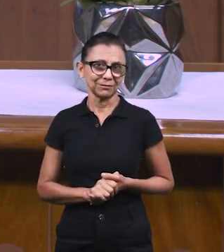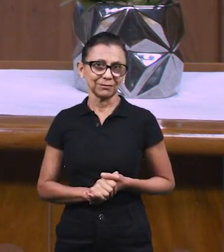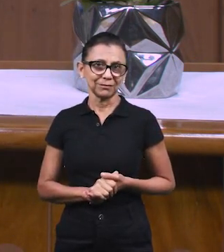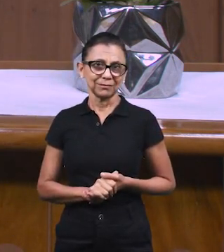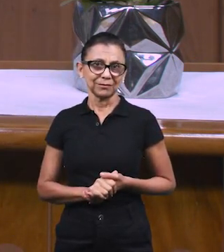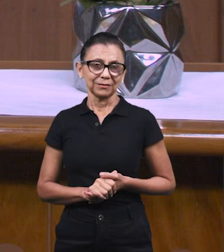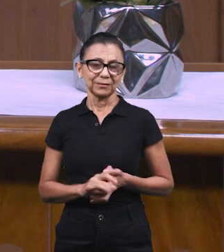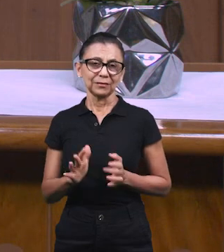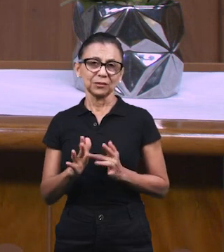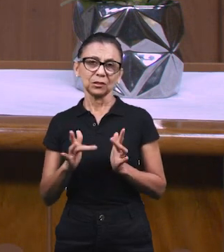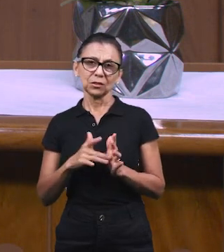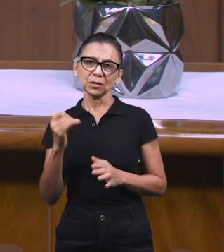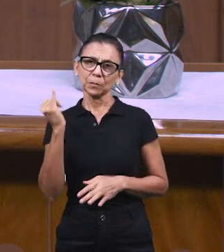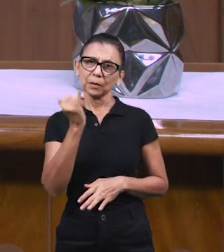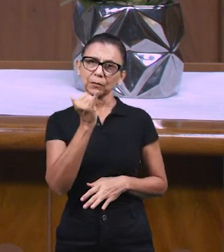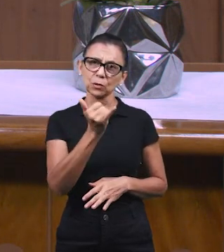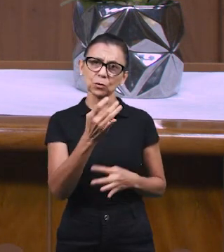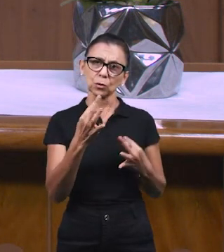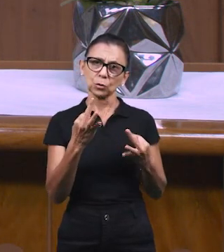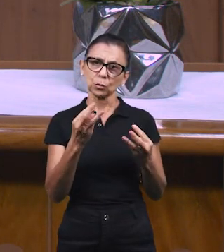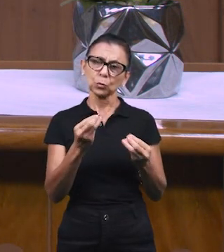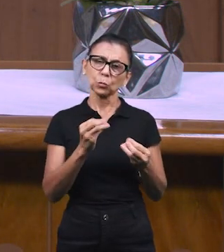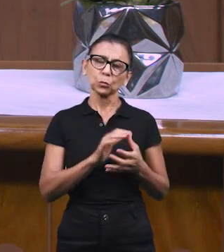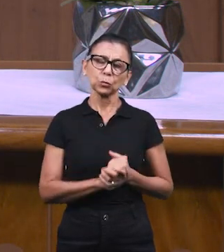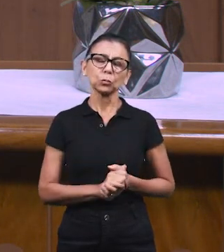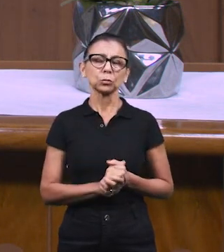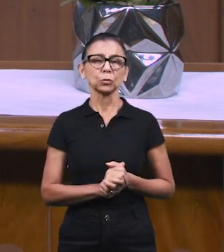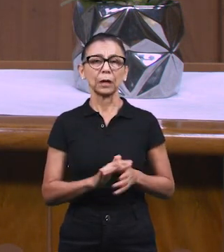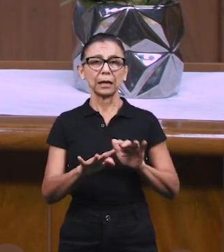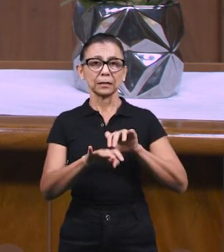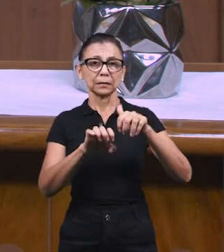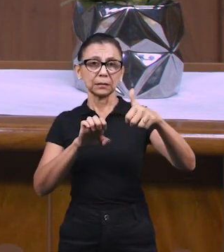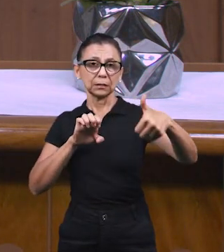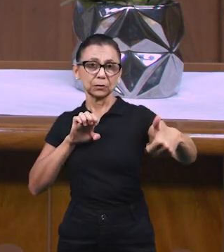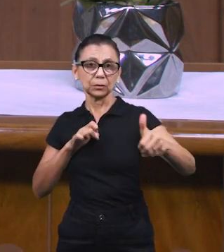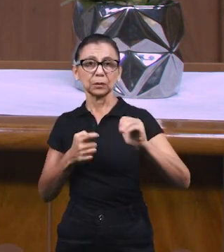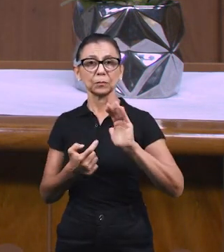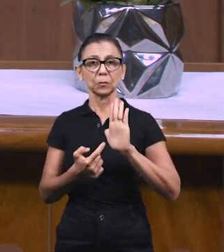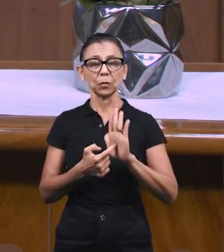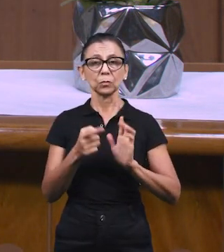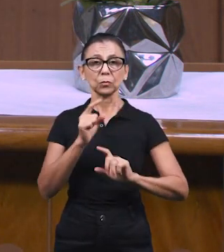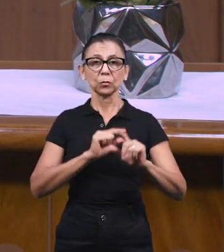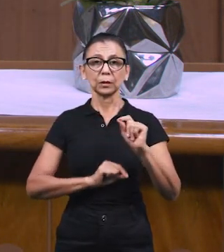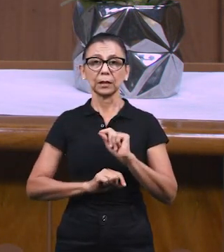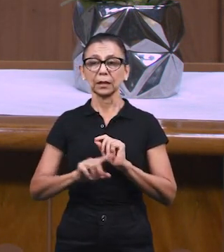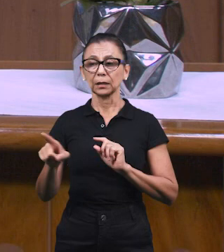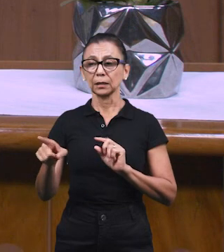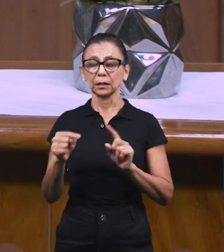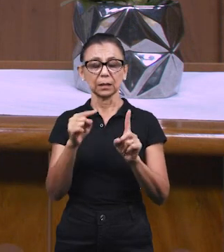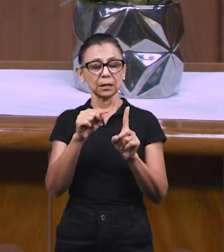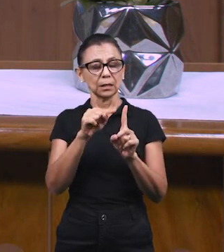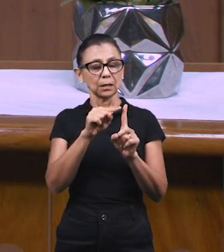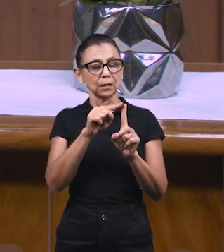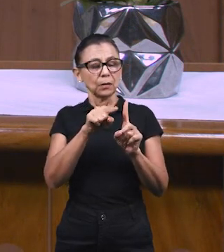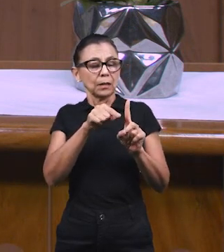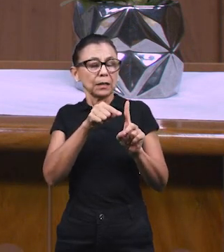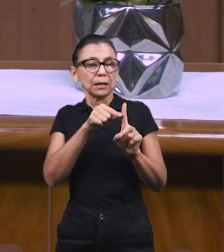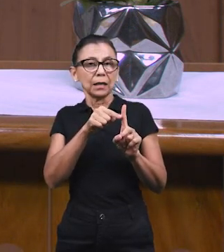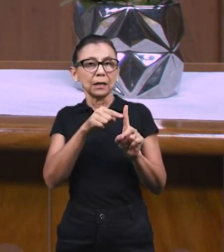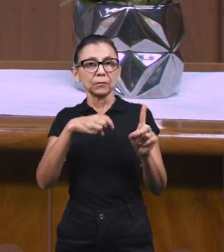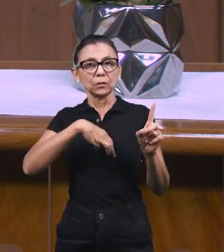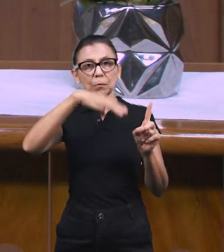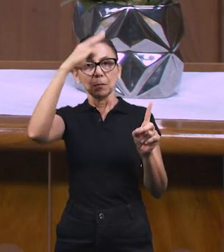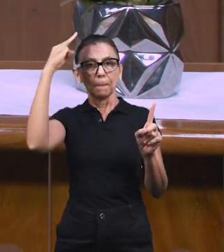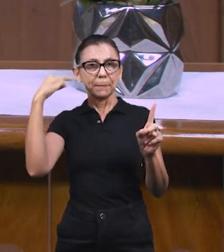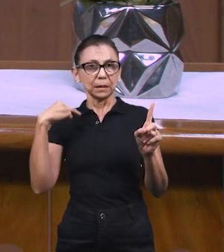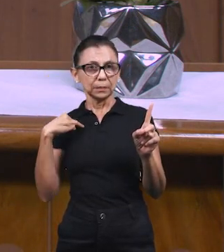dele, da cidade que ele nasceria de uma virgem, da sua morte.